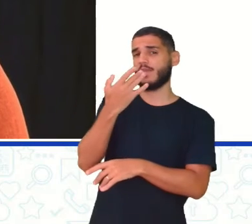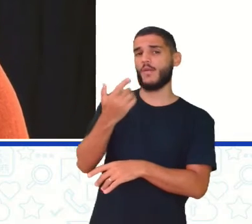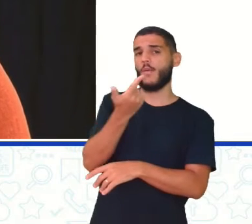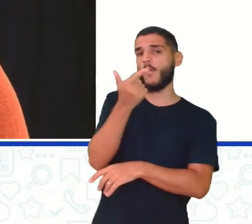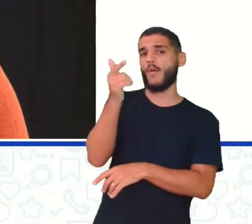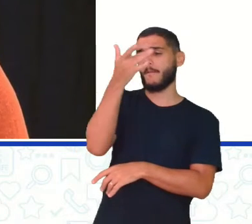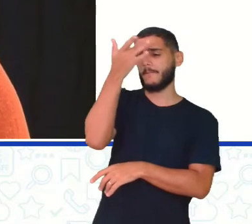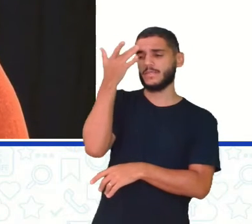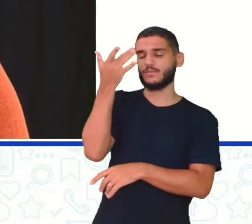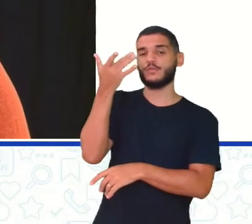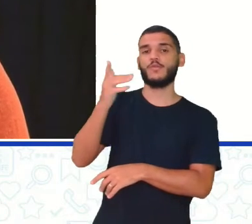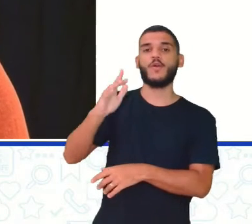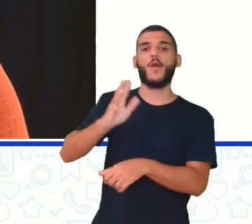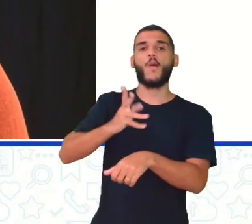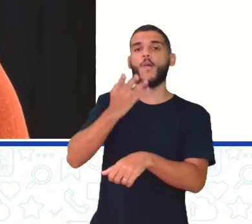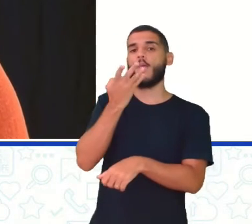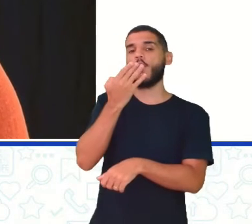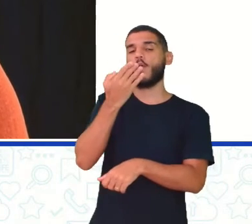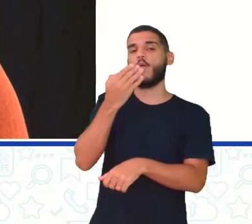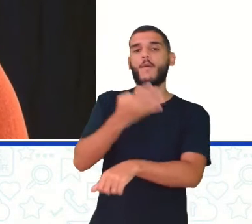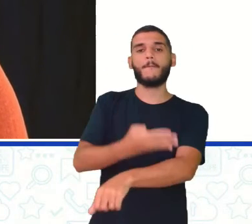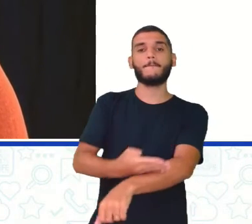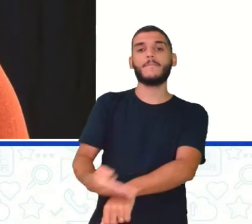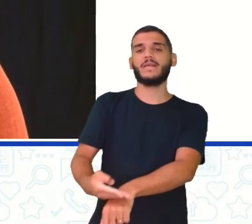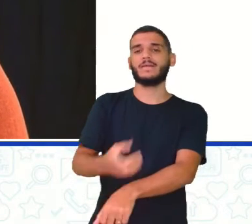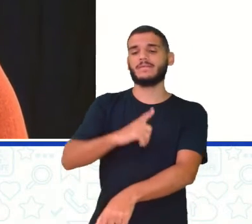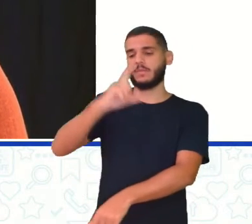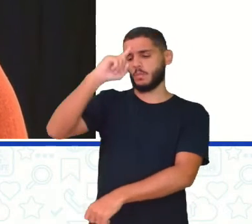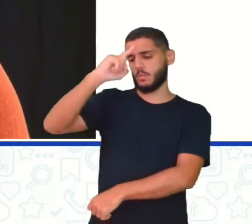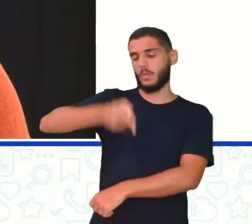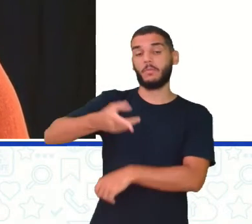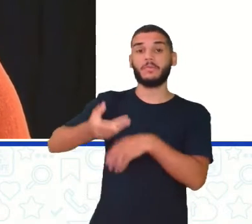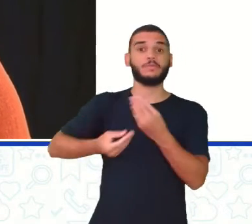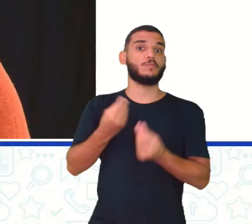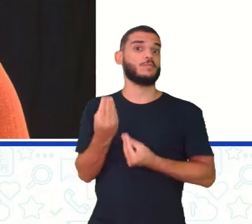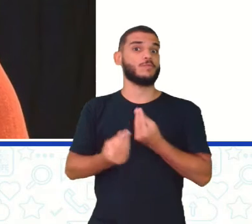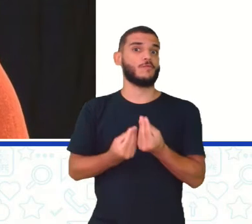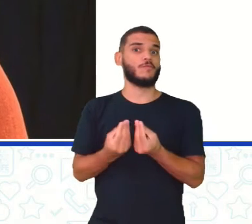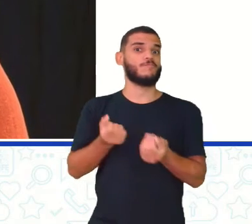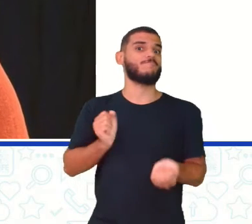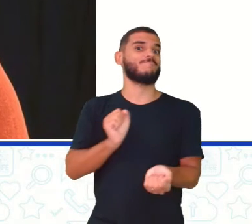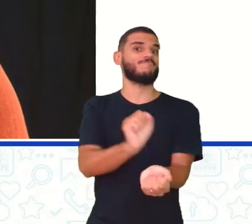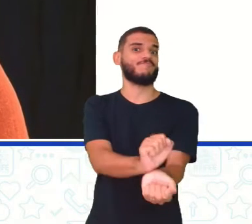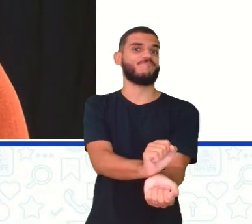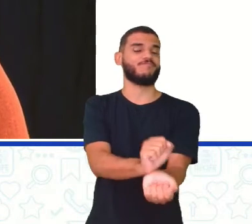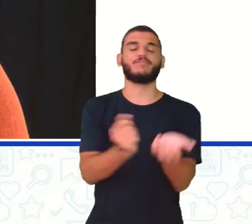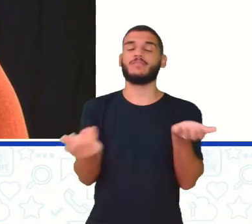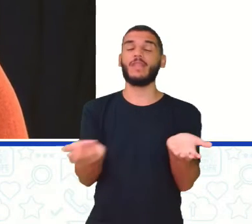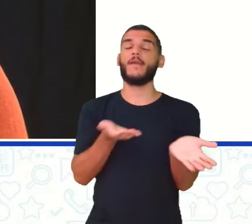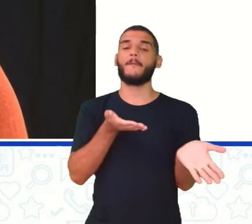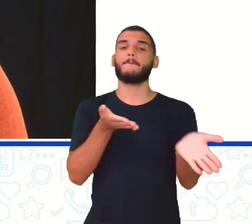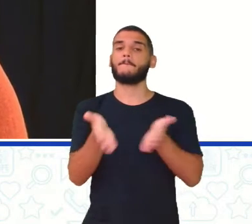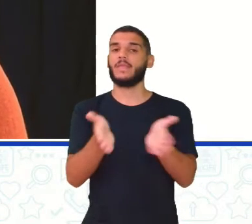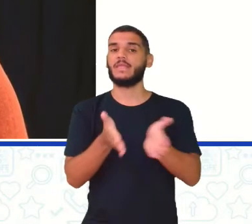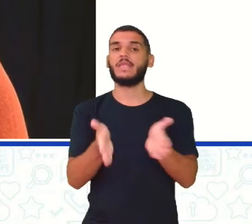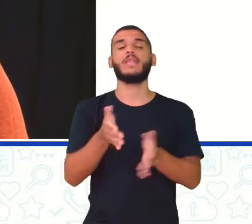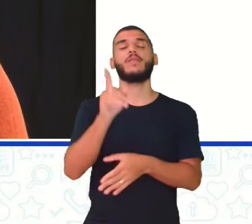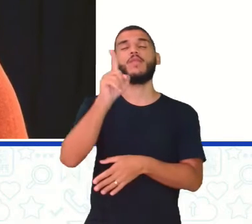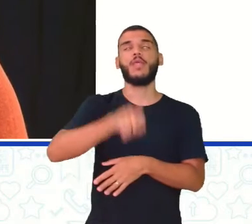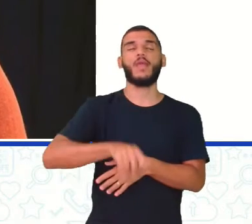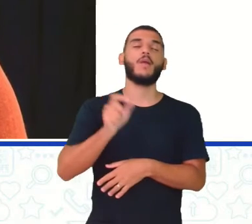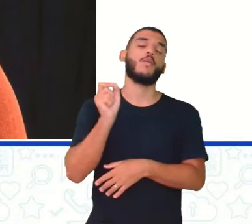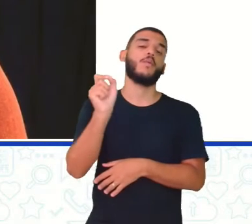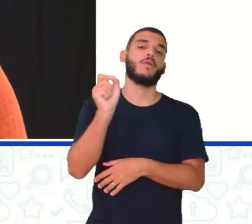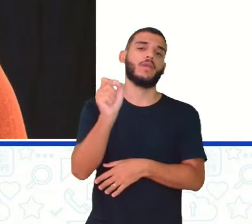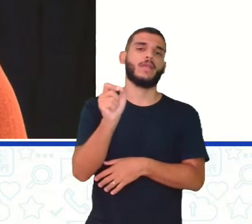antigos senhores brancos, já que o domínio senhorial não existia mais. E é justamente nesse momento em que essa